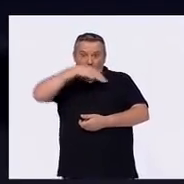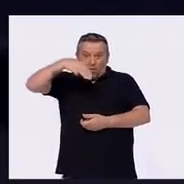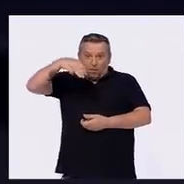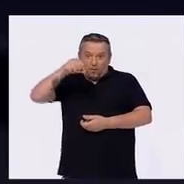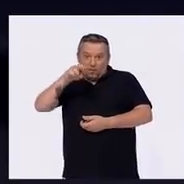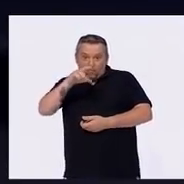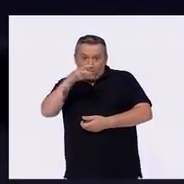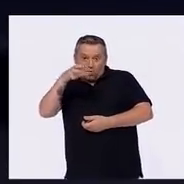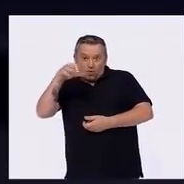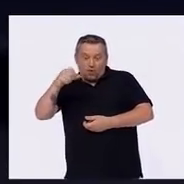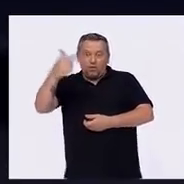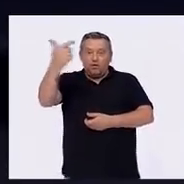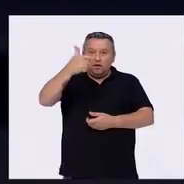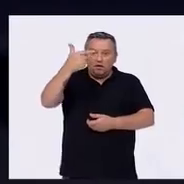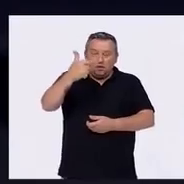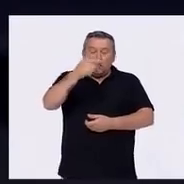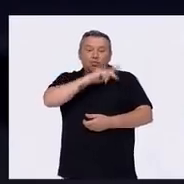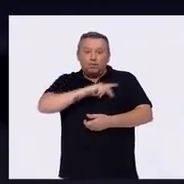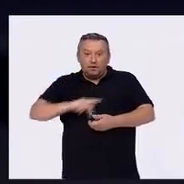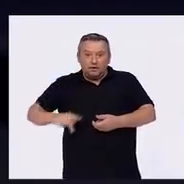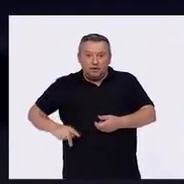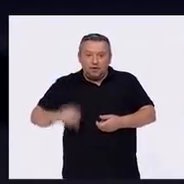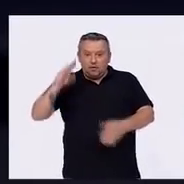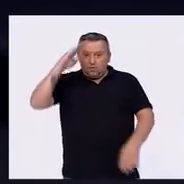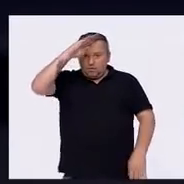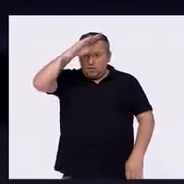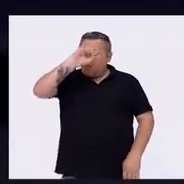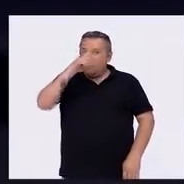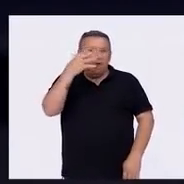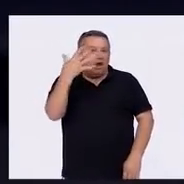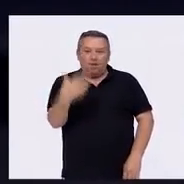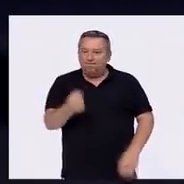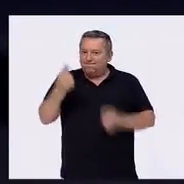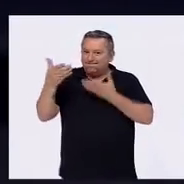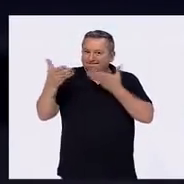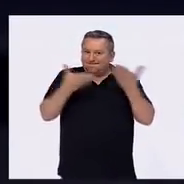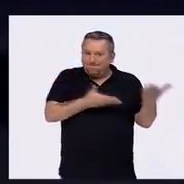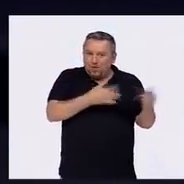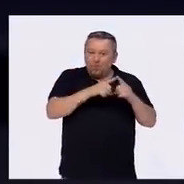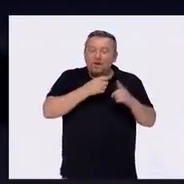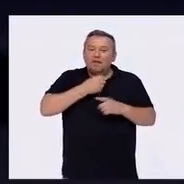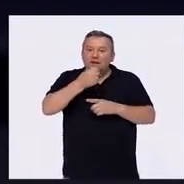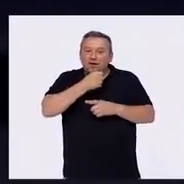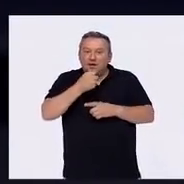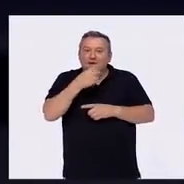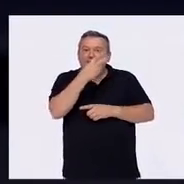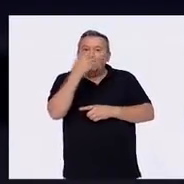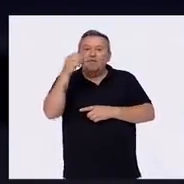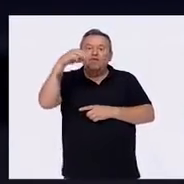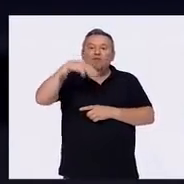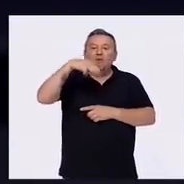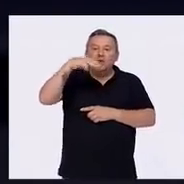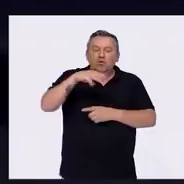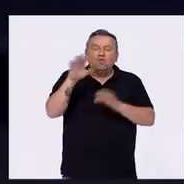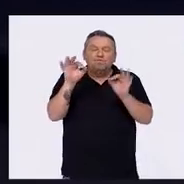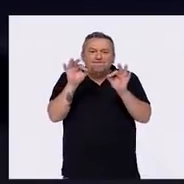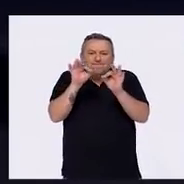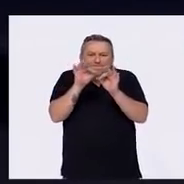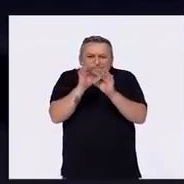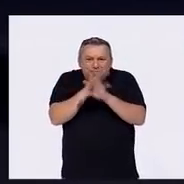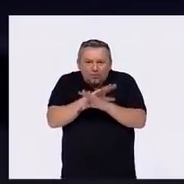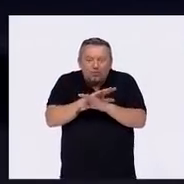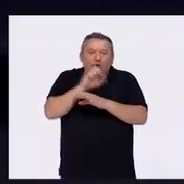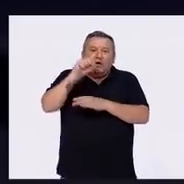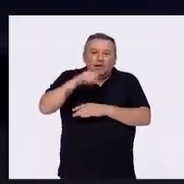Mourão, vice na chapa de Jair Bolsonaro, não aceitou o nosso convite. As entrevistas terão 20 minutos cronometrados. Caso